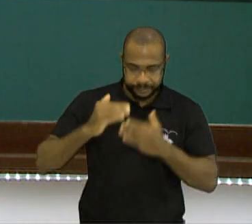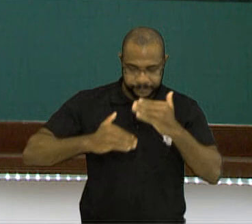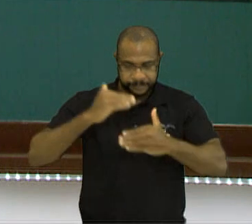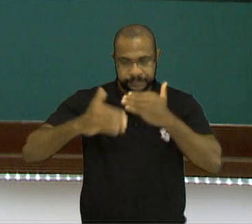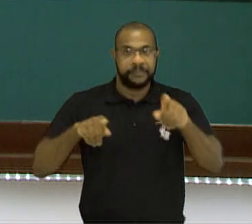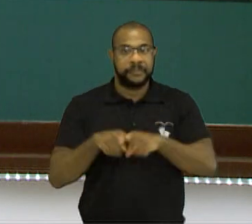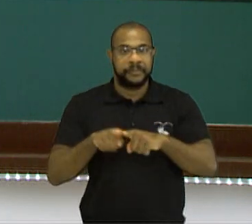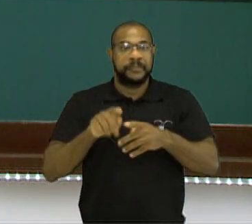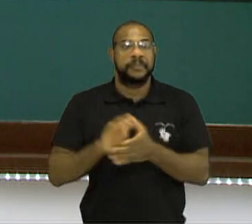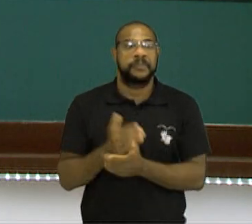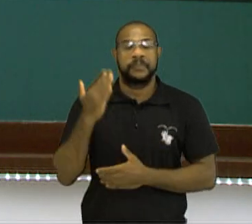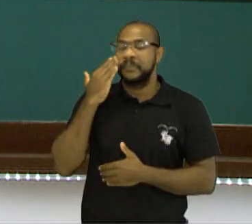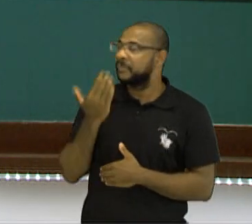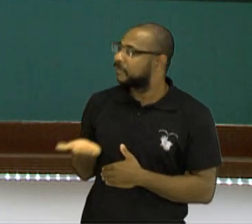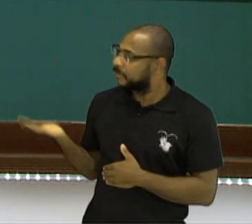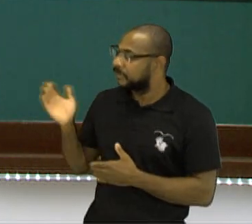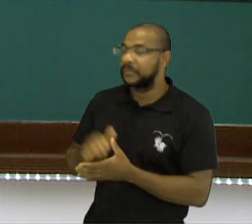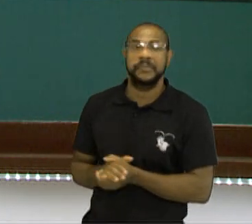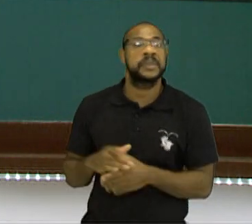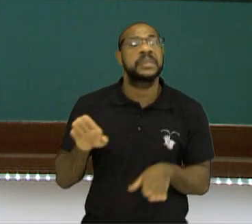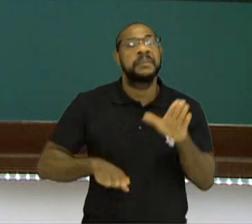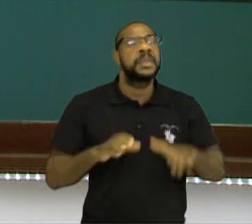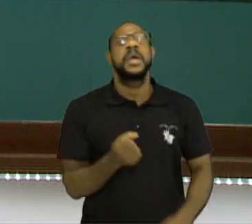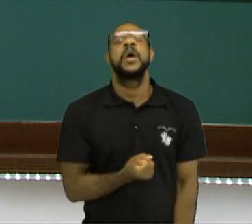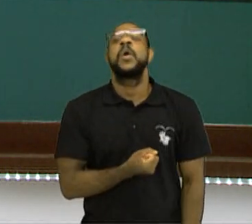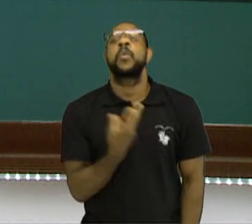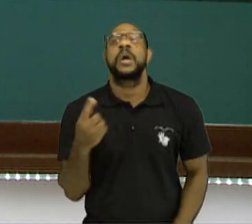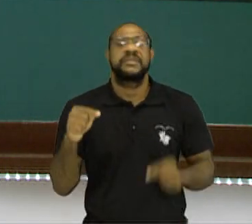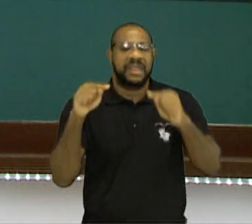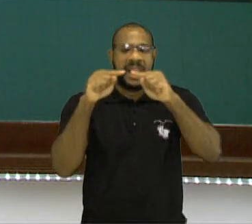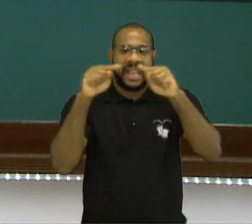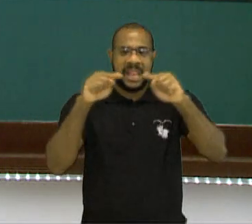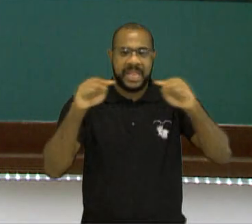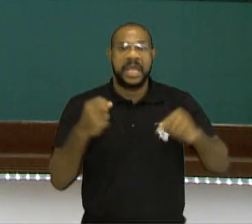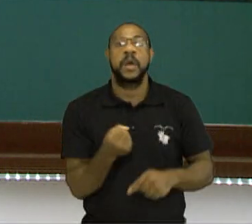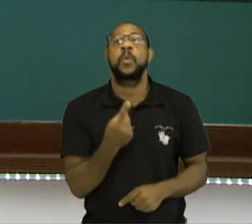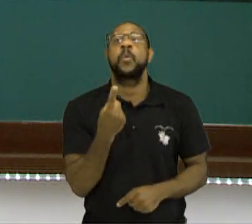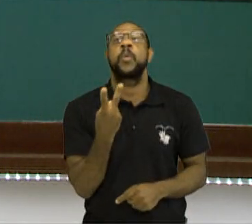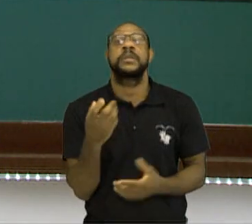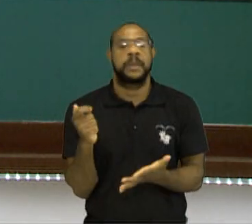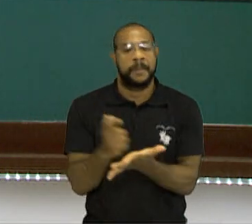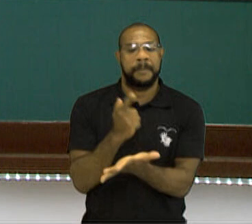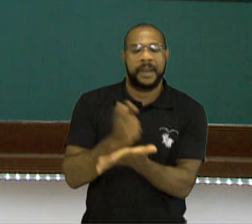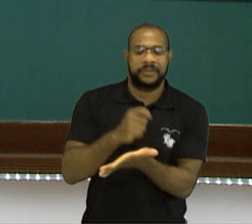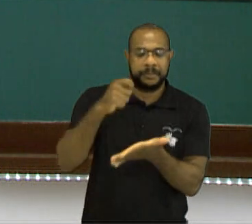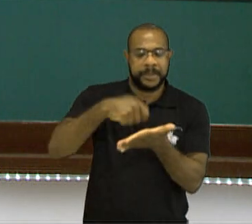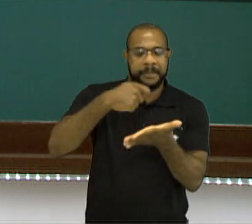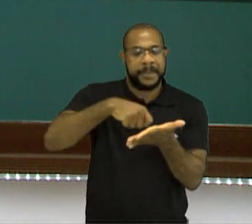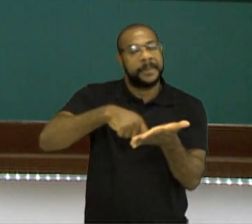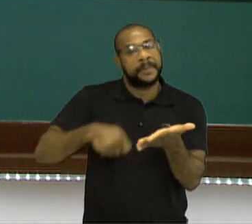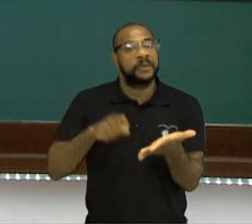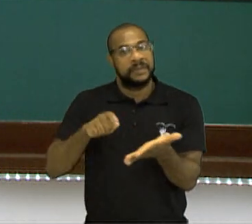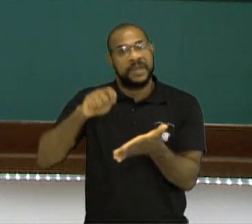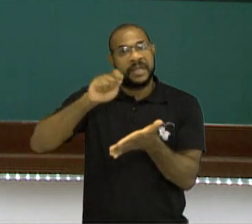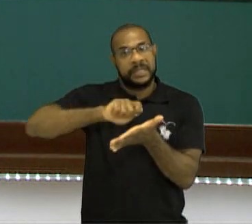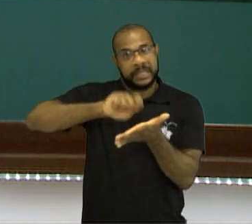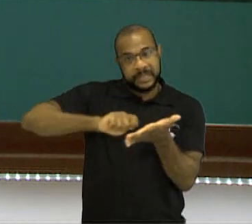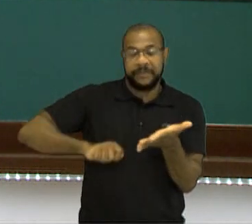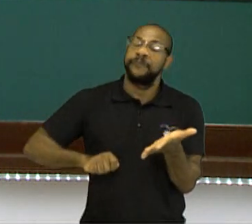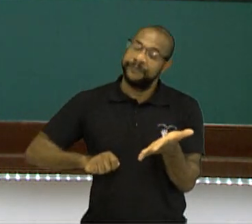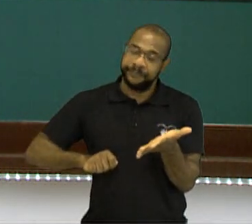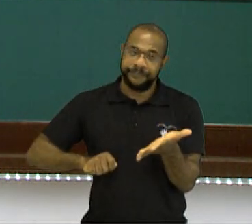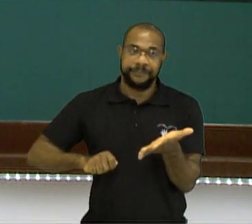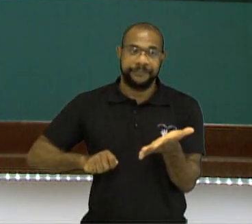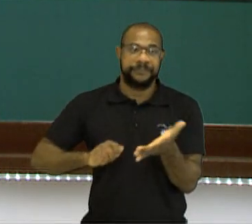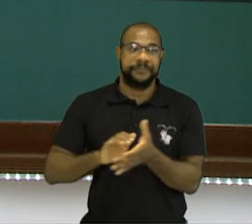também vai depender de quantas linhas ou quantas páginas foi pedido para que você escrevesse sobre o tema, tá?